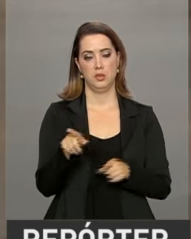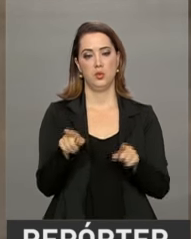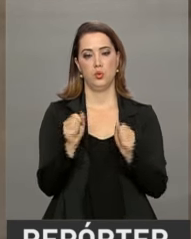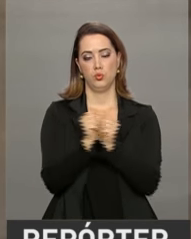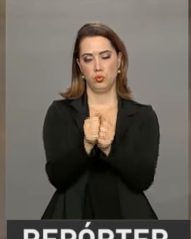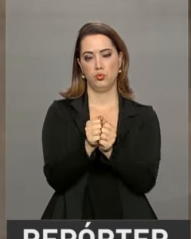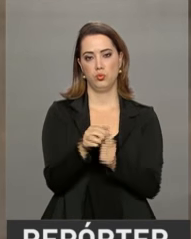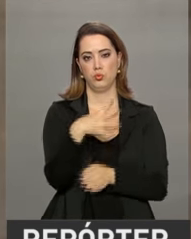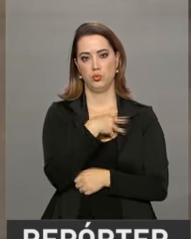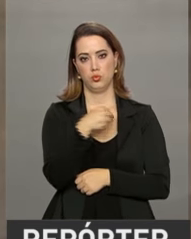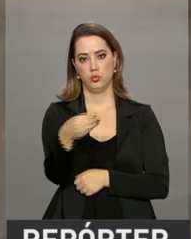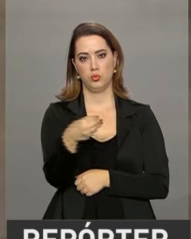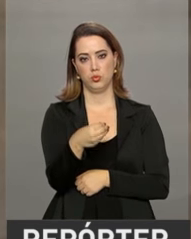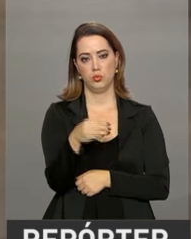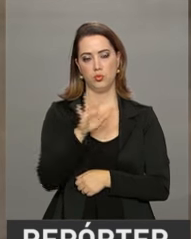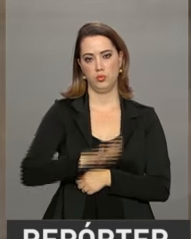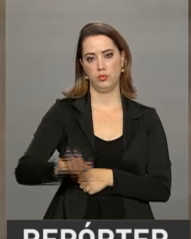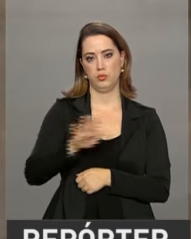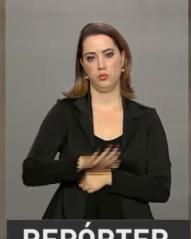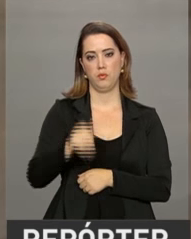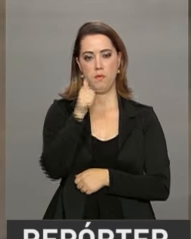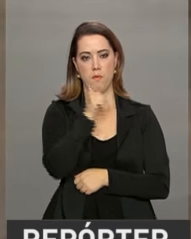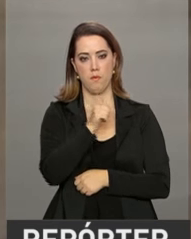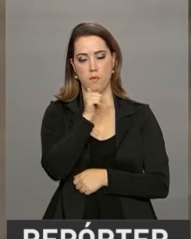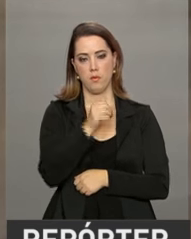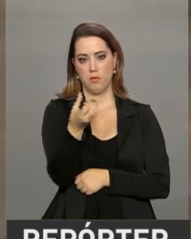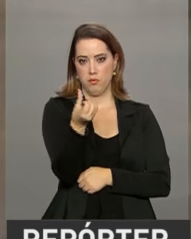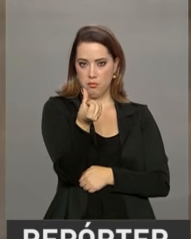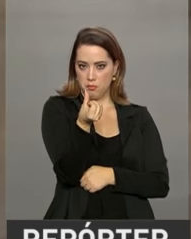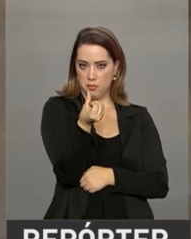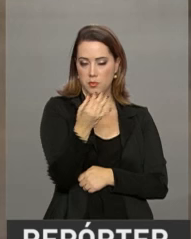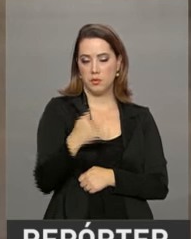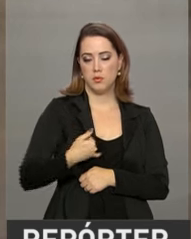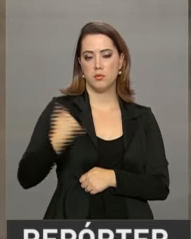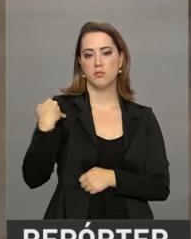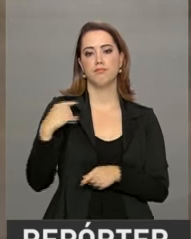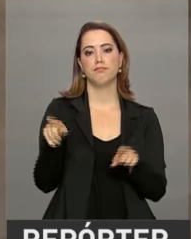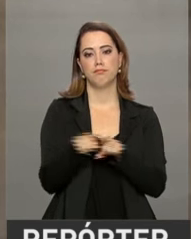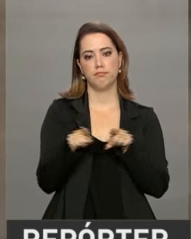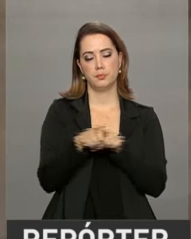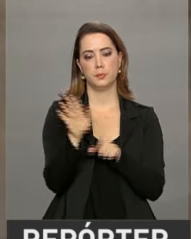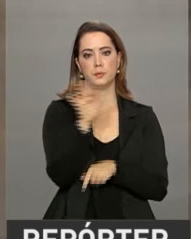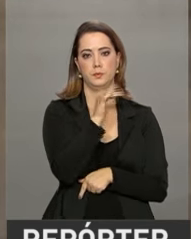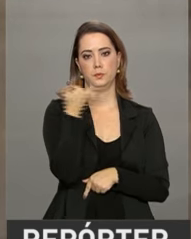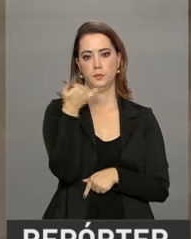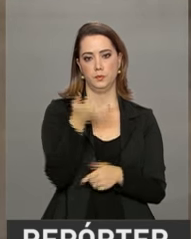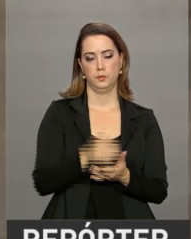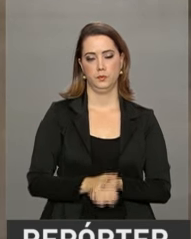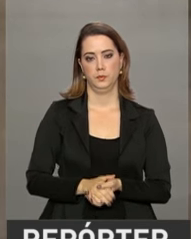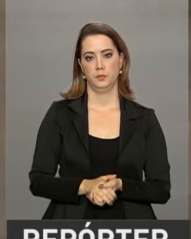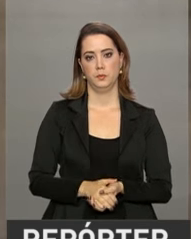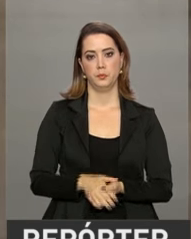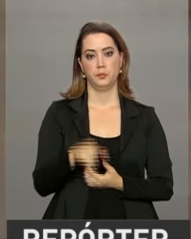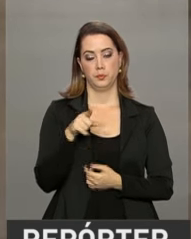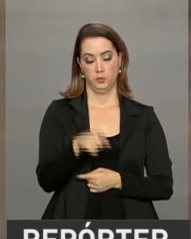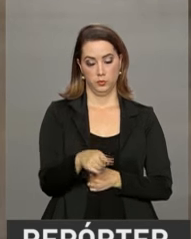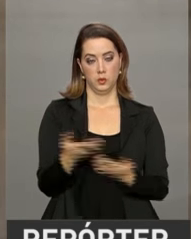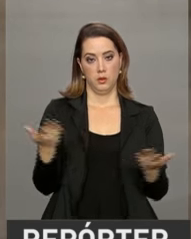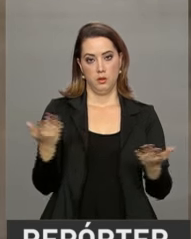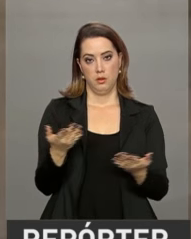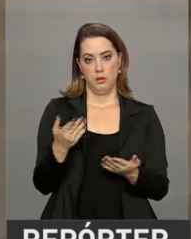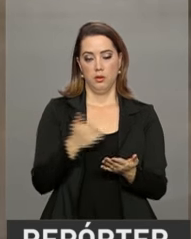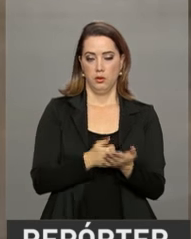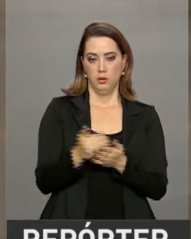dela, uma menina de 6 anos que nasceu na Suíça, também morreu no atentado. E, Daniele, falando ainda da questão